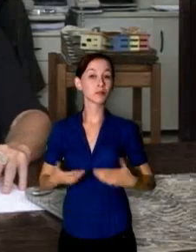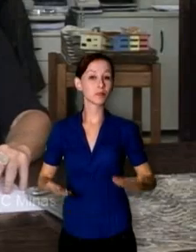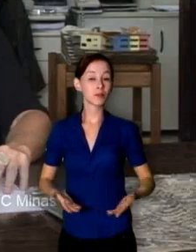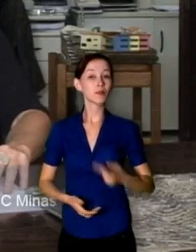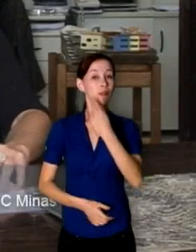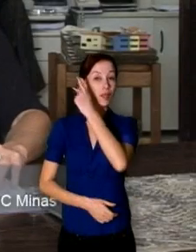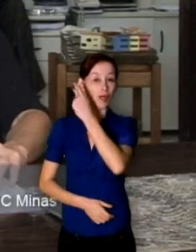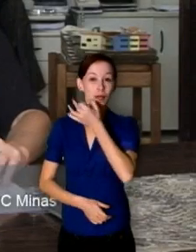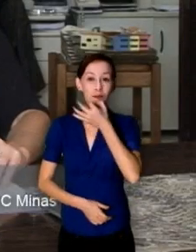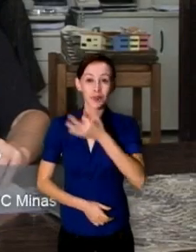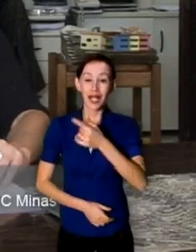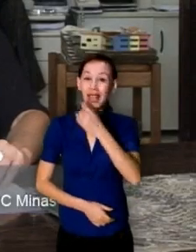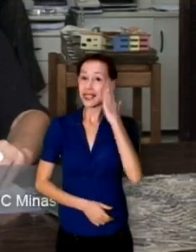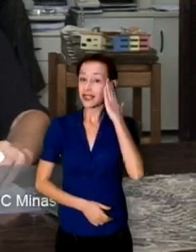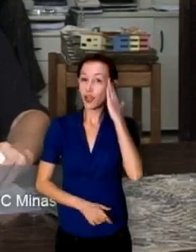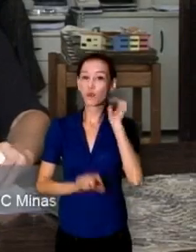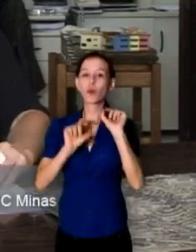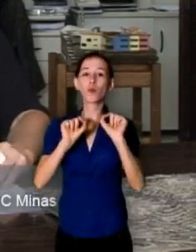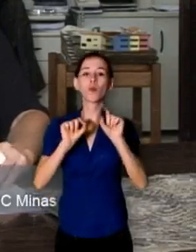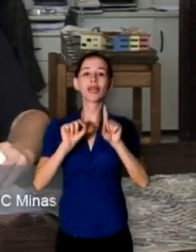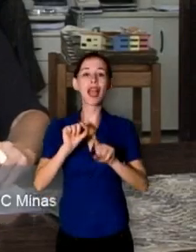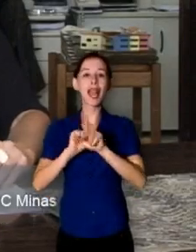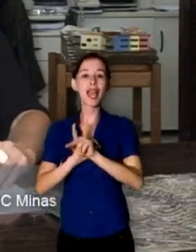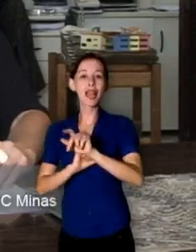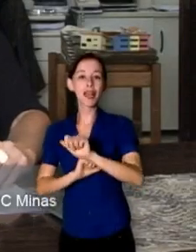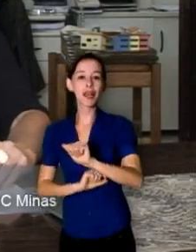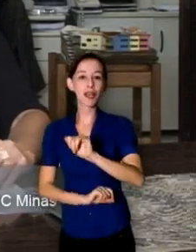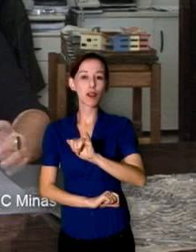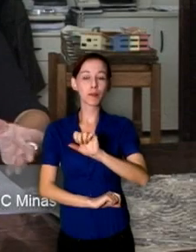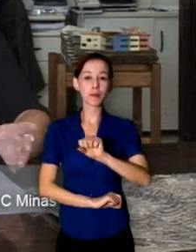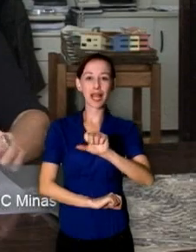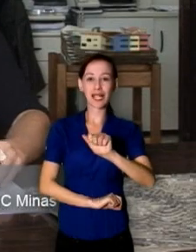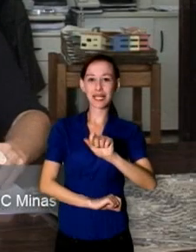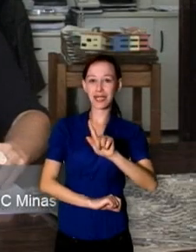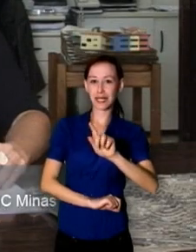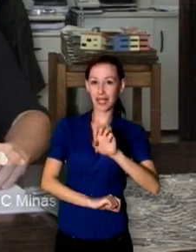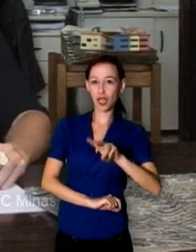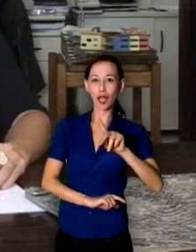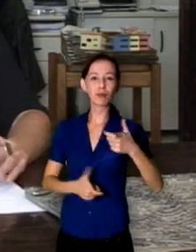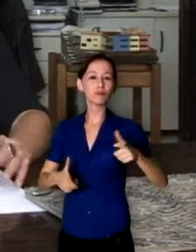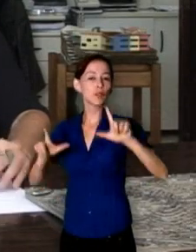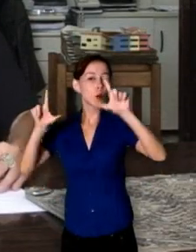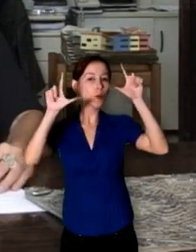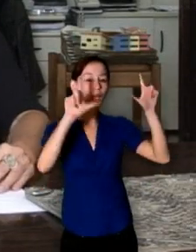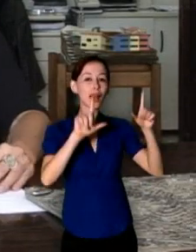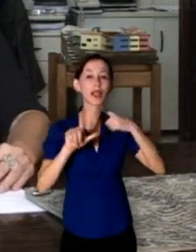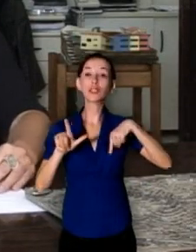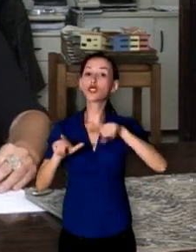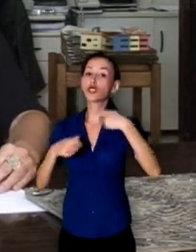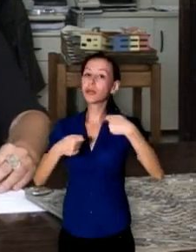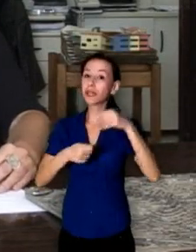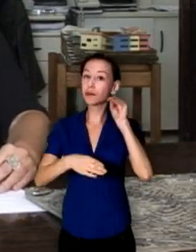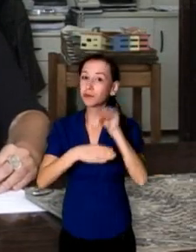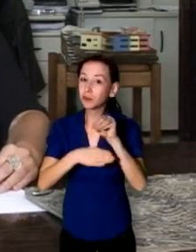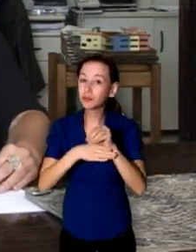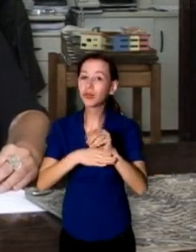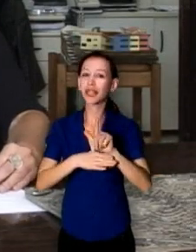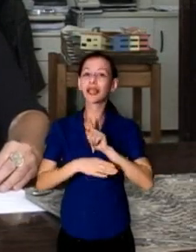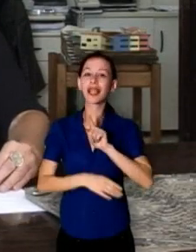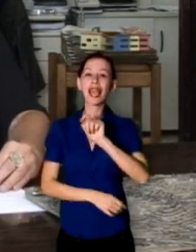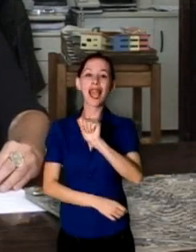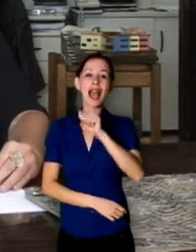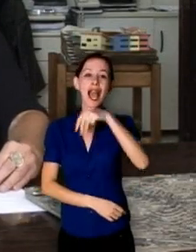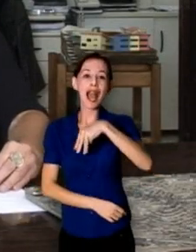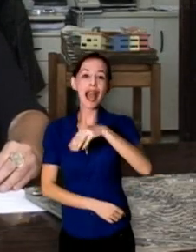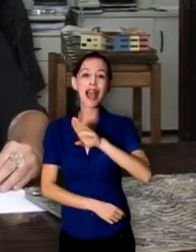Eu entendo que a noção de paisagem nossa, como a noção de preservação, como a noção de ambiente, elas estão muito